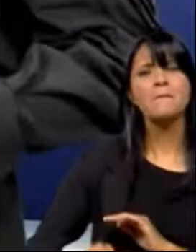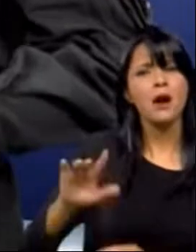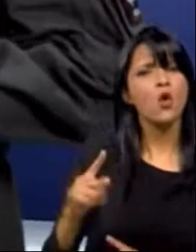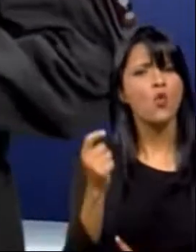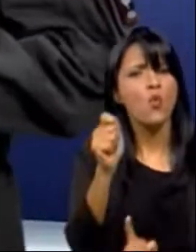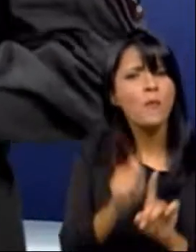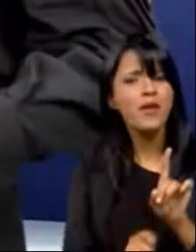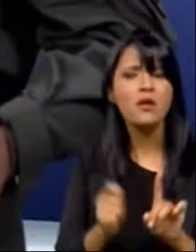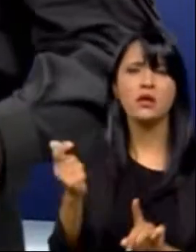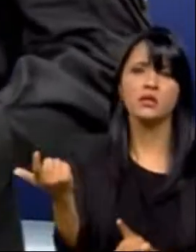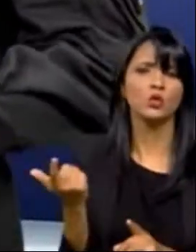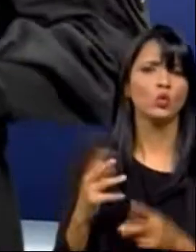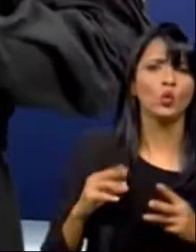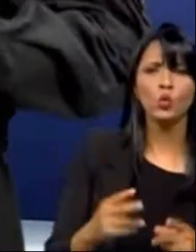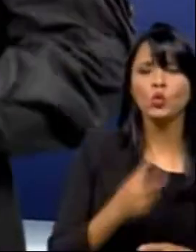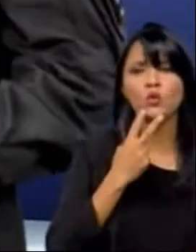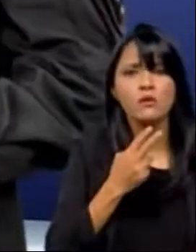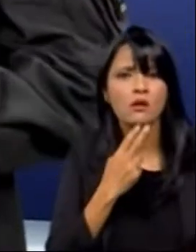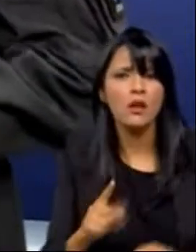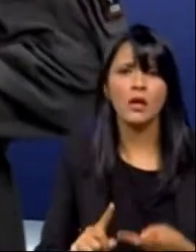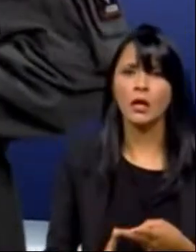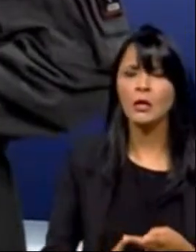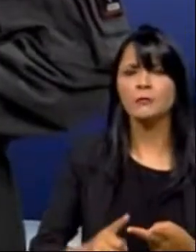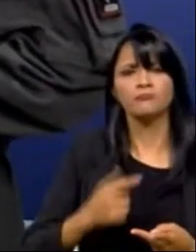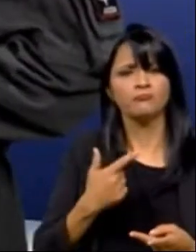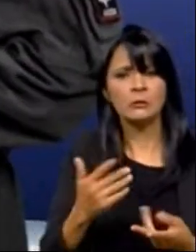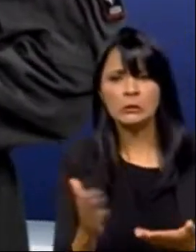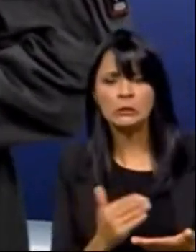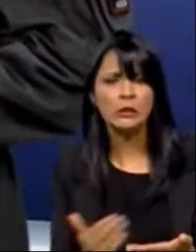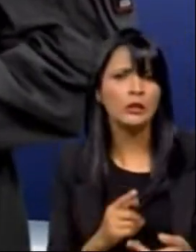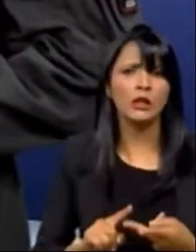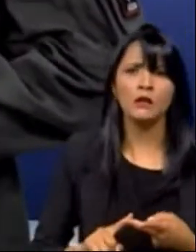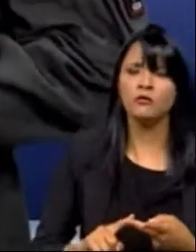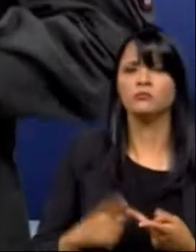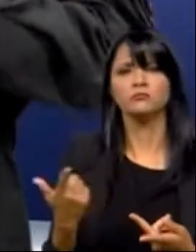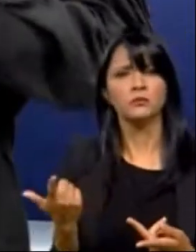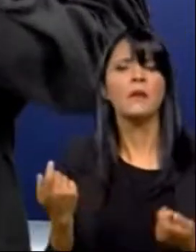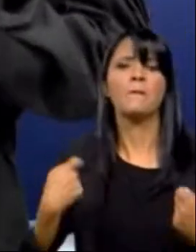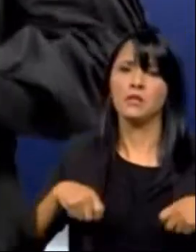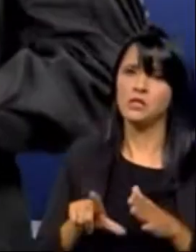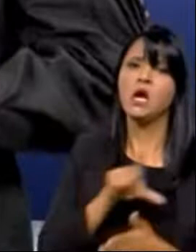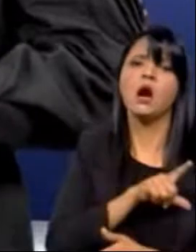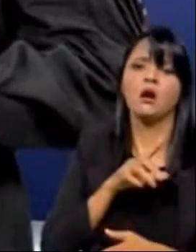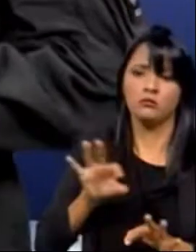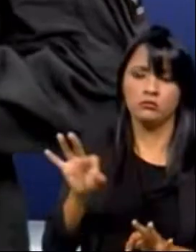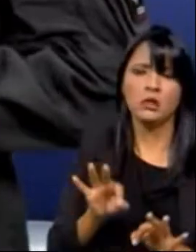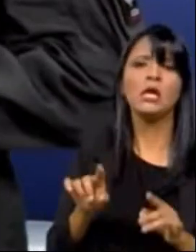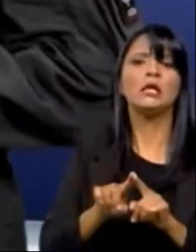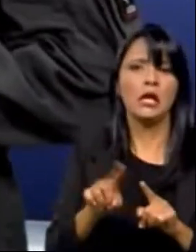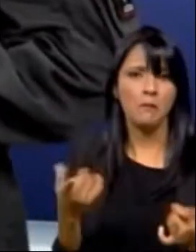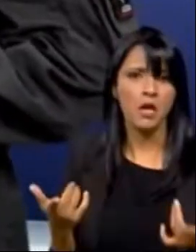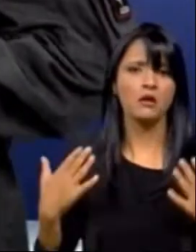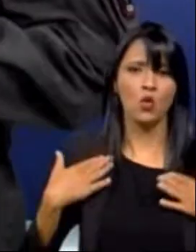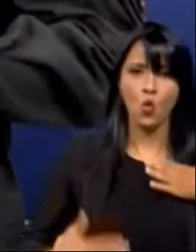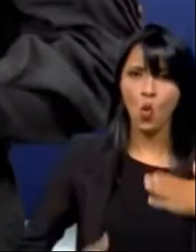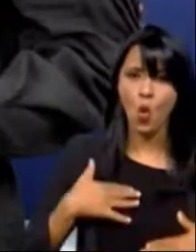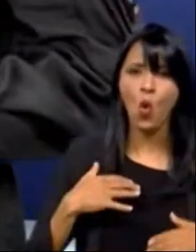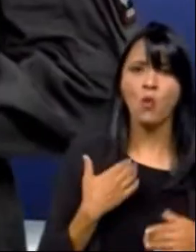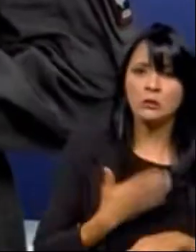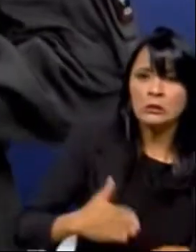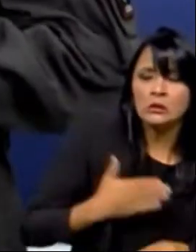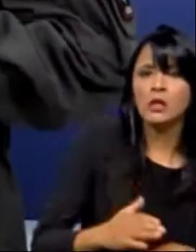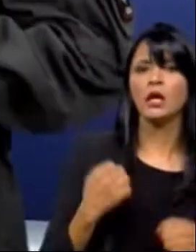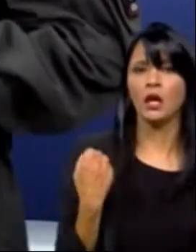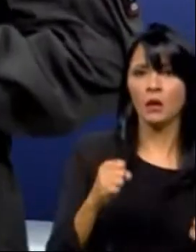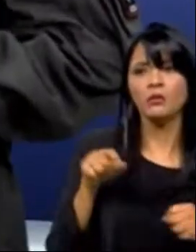aulas em inglês, todos os manuais em inglês, então tem uma preparação em termos de idioma também. Existe uma preparação física também para voar. O Gripen é uma aeronave que puxa 9G,